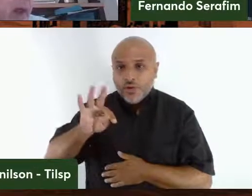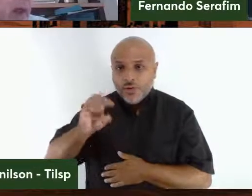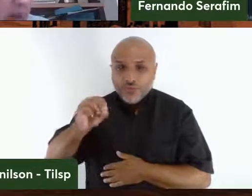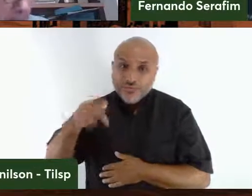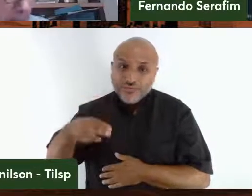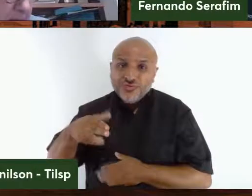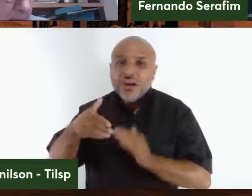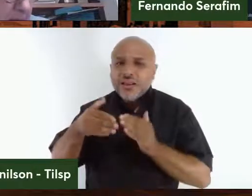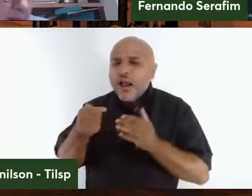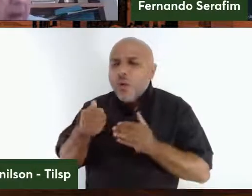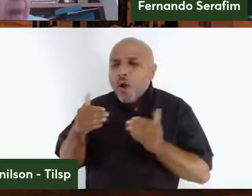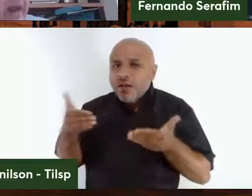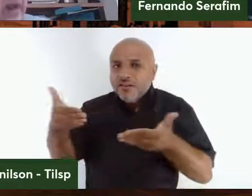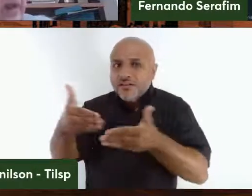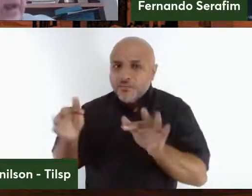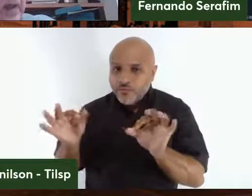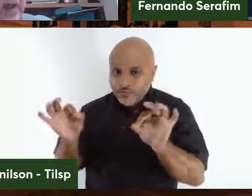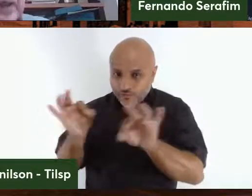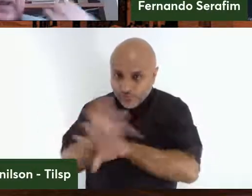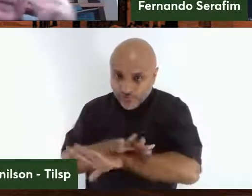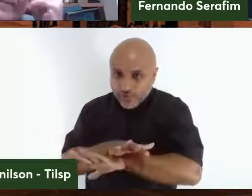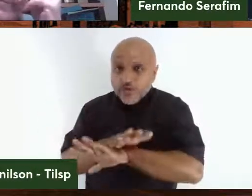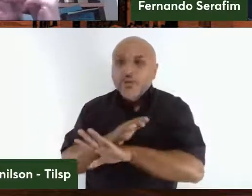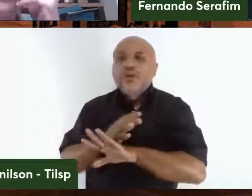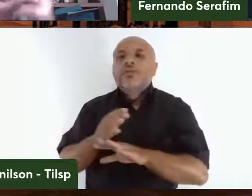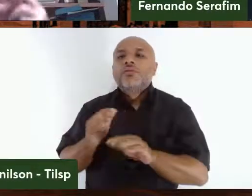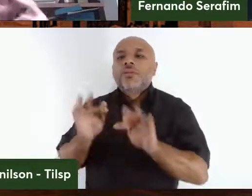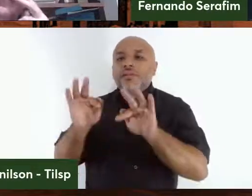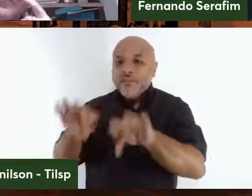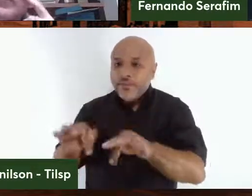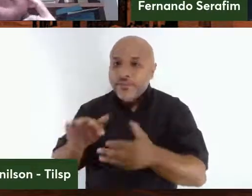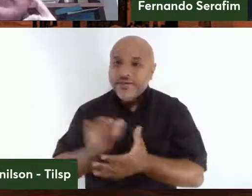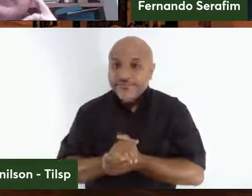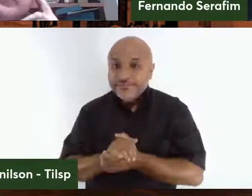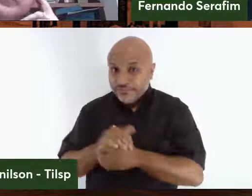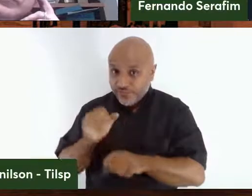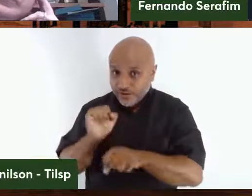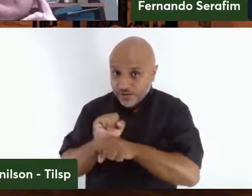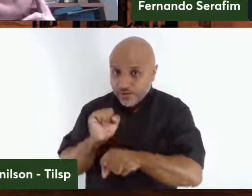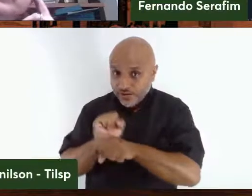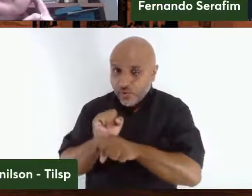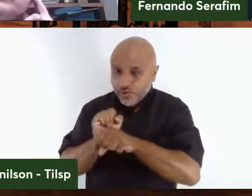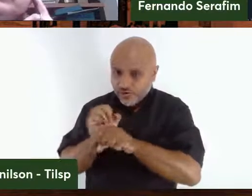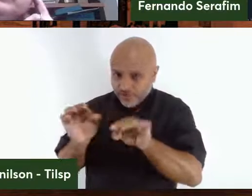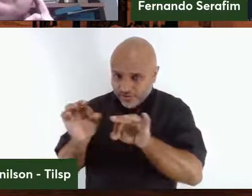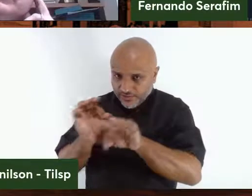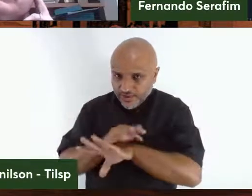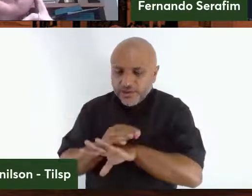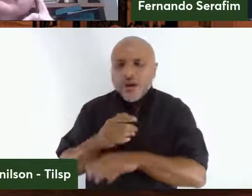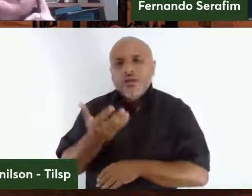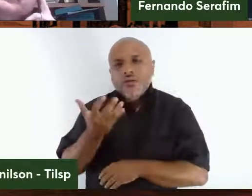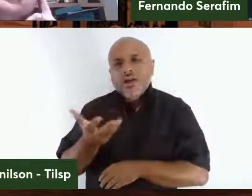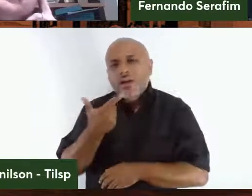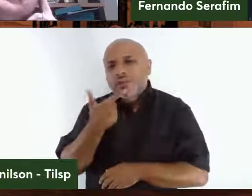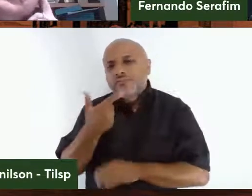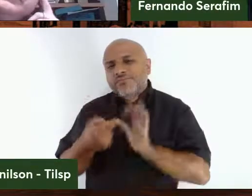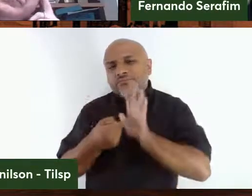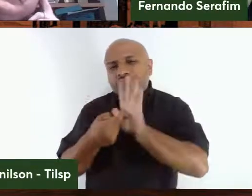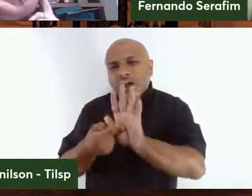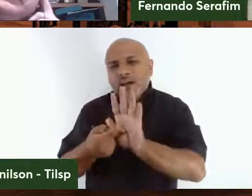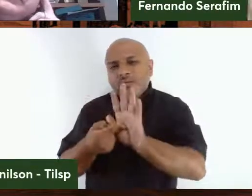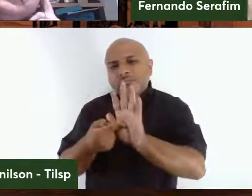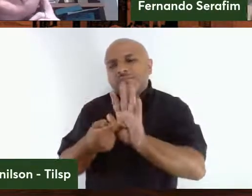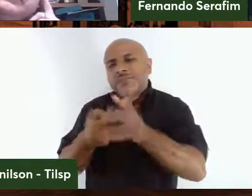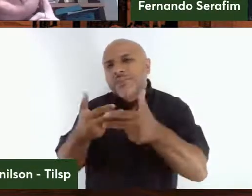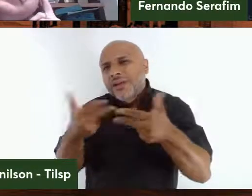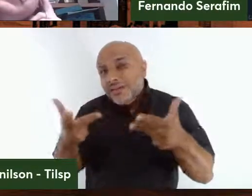se encaminhando aqui para o nosso encerramento. Né? Daqui a pouco a gente vai fechar. E eu queria trazer aqui, para encerrar, uma